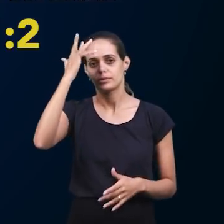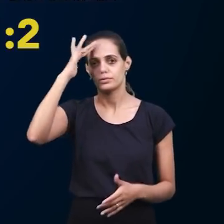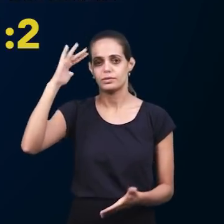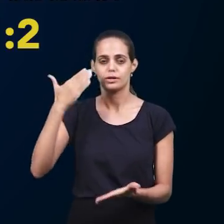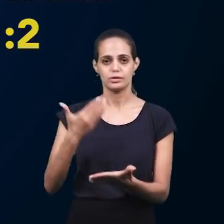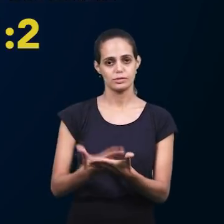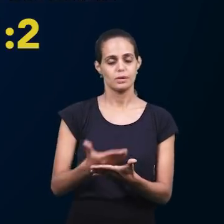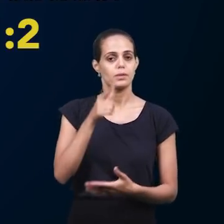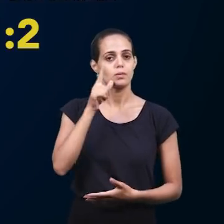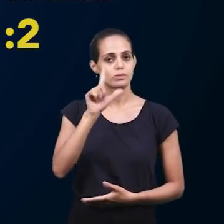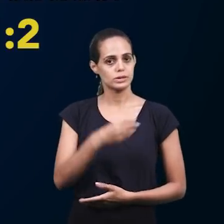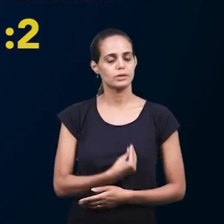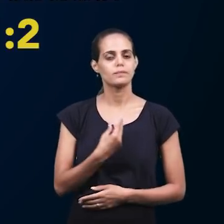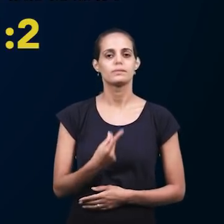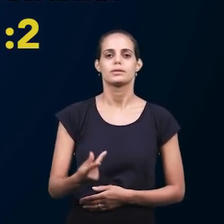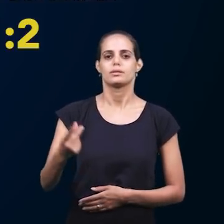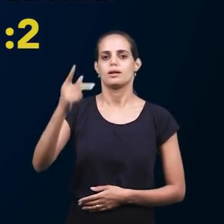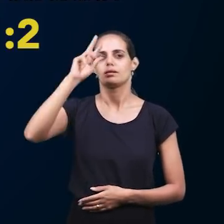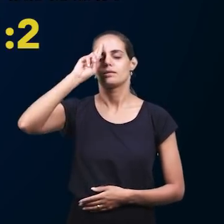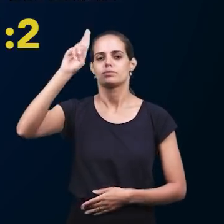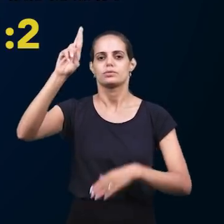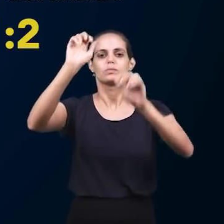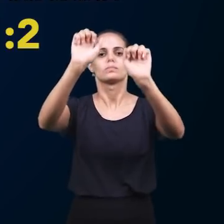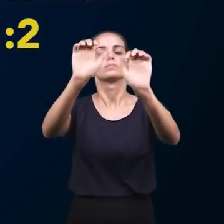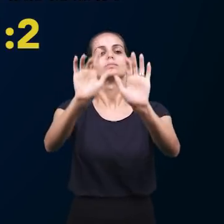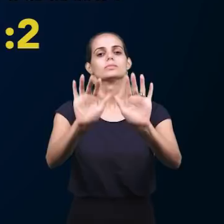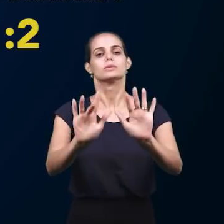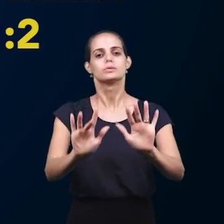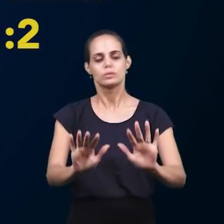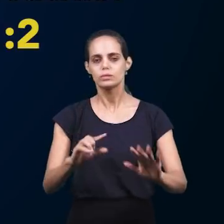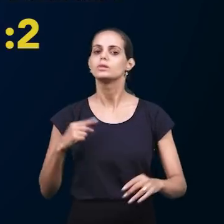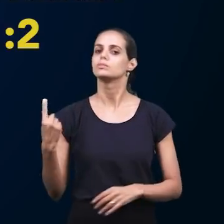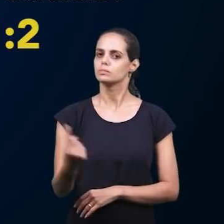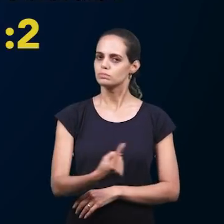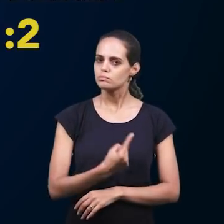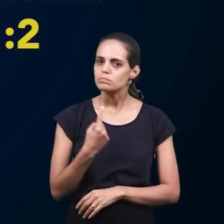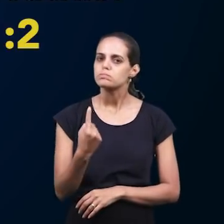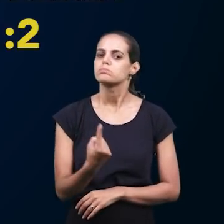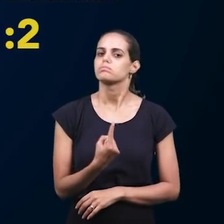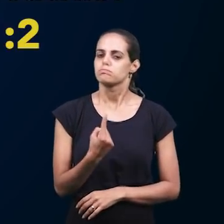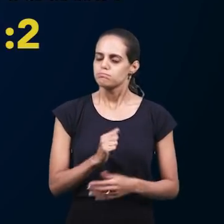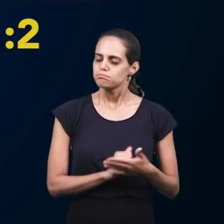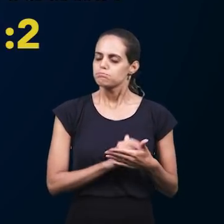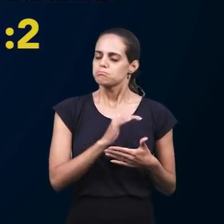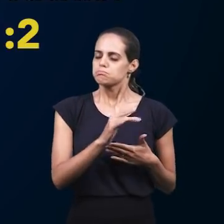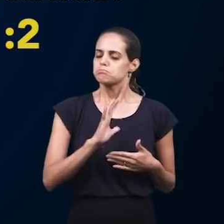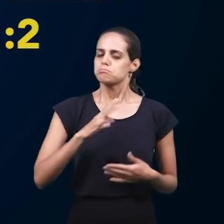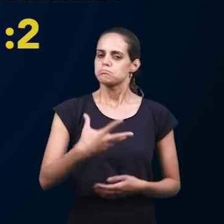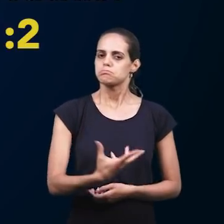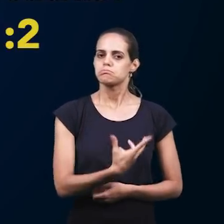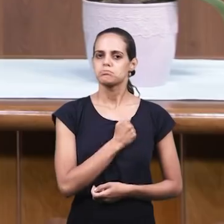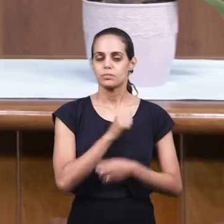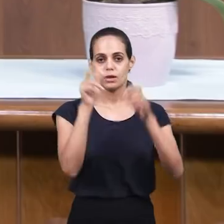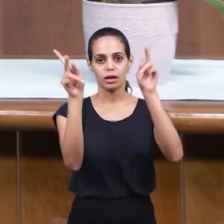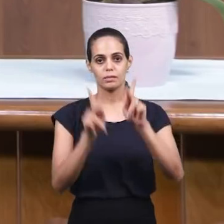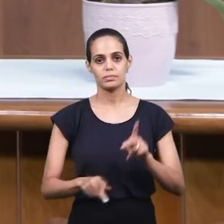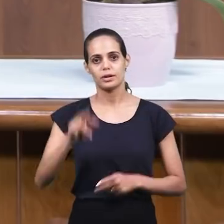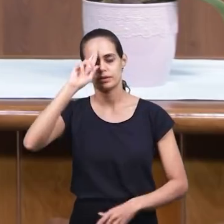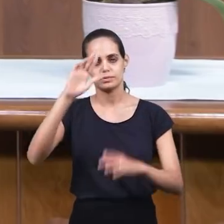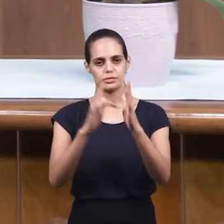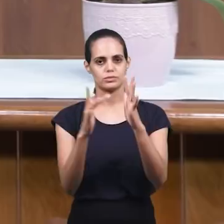Que o Senhor nos abençoe, que nós possamos desfrutar desta tão grande salvação. a paz do Senhor Jesus.